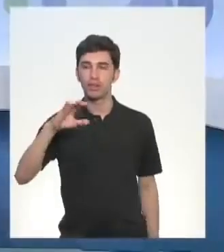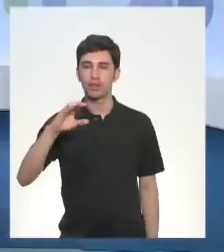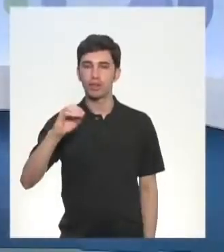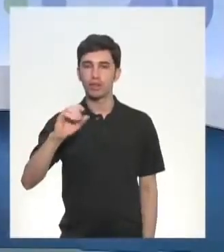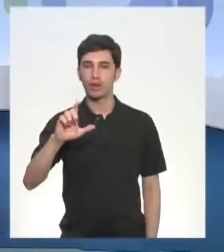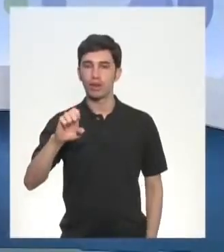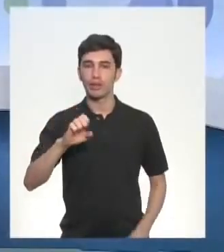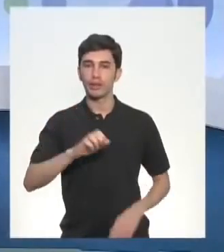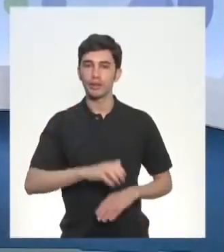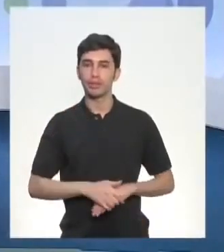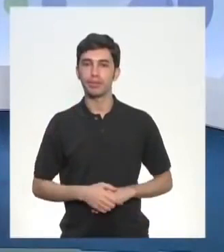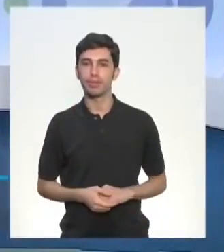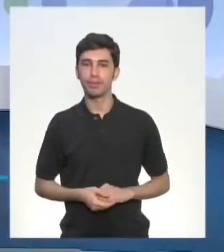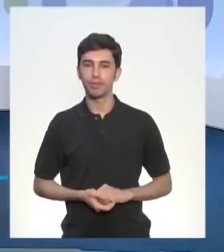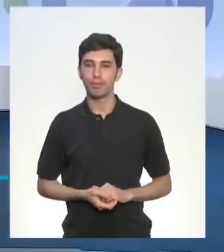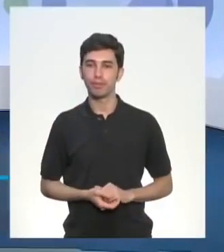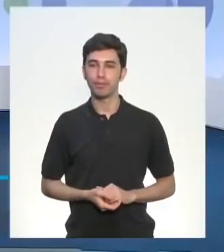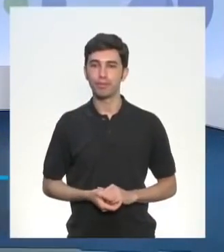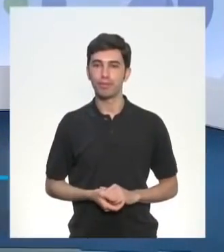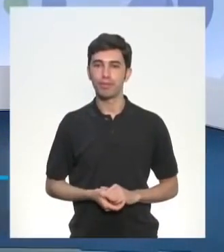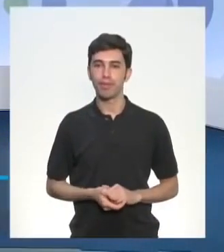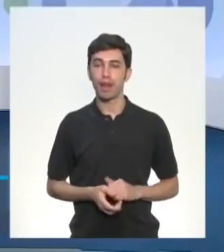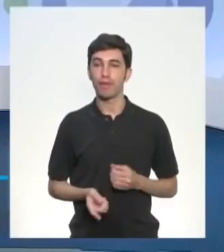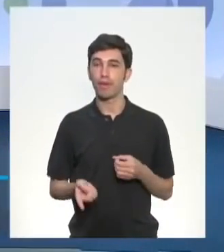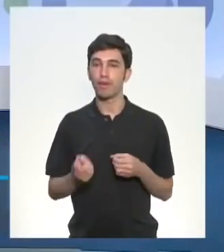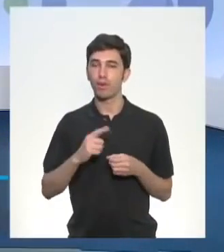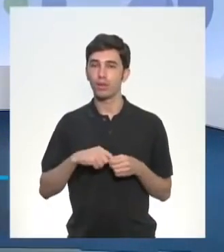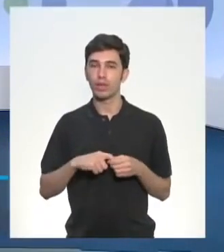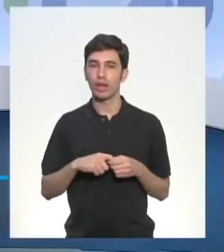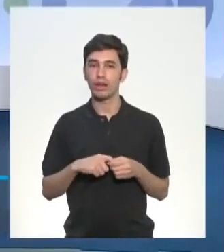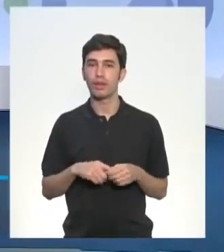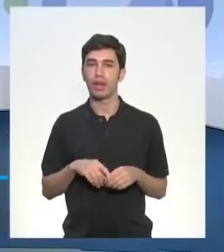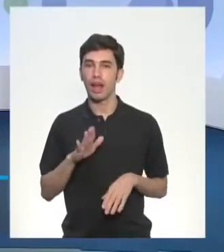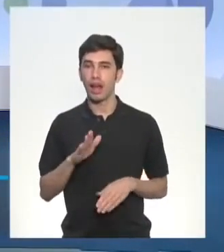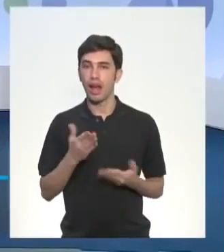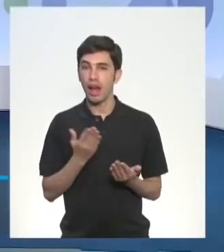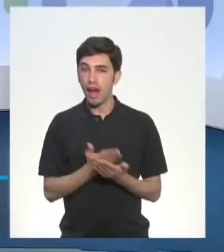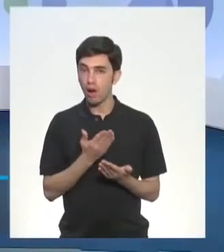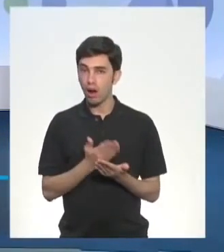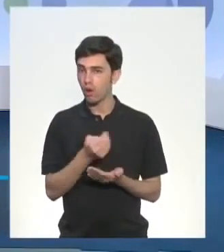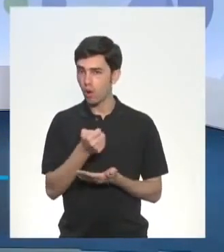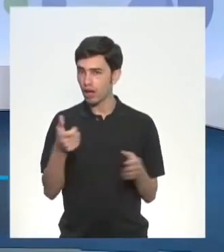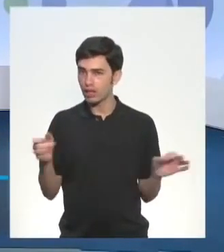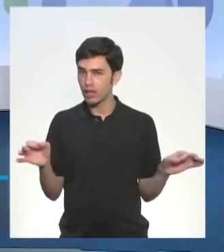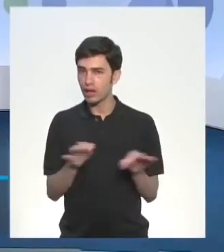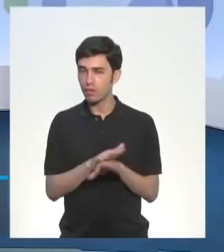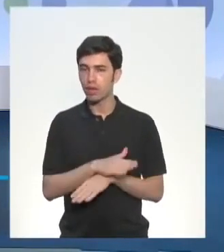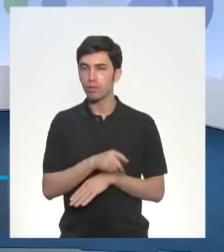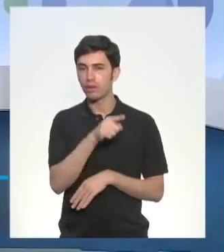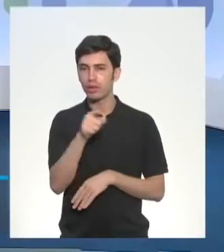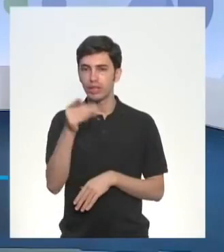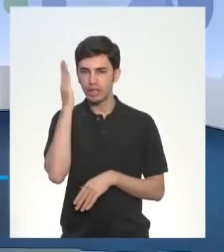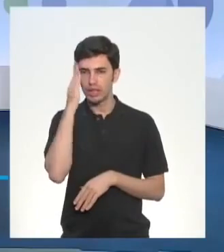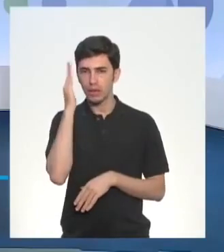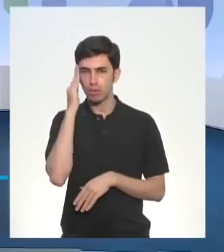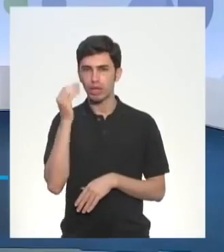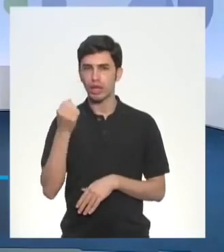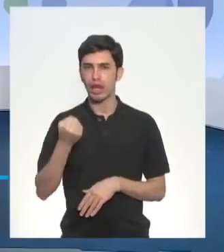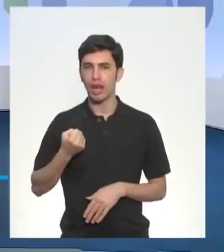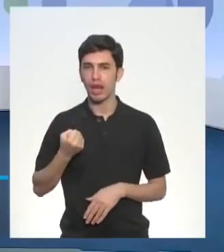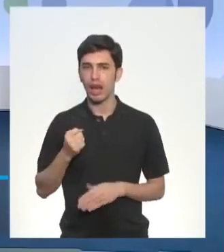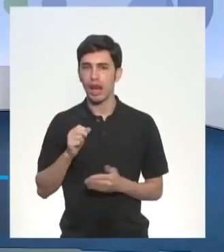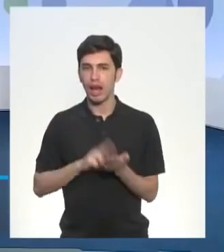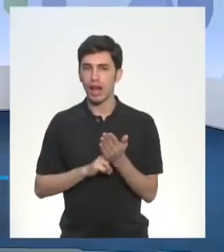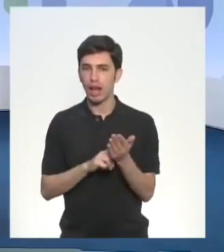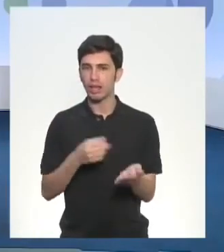É isso, né? Exato. Bom, vai voltar daqui a pouco, a aula está chegando ao final, mas é só para mostrar para vocês que é a carta, se eu não me engano, é a carta número 4, olha